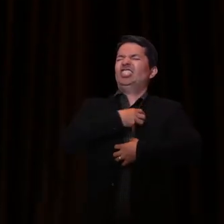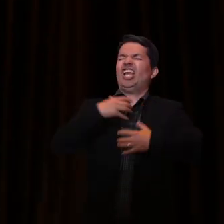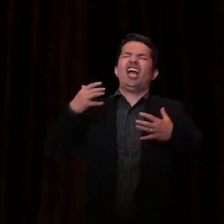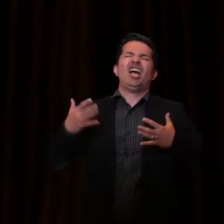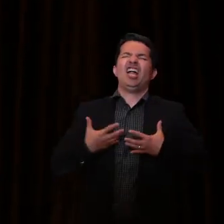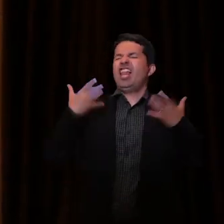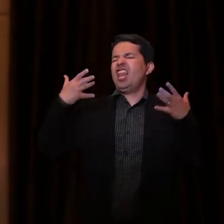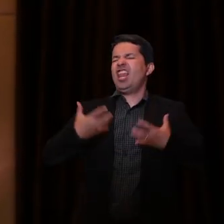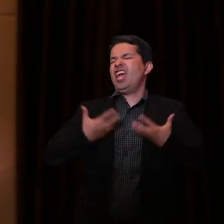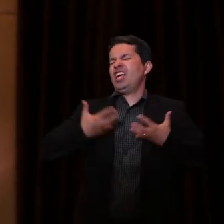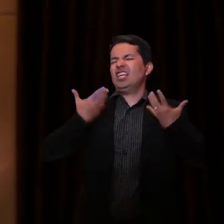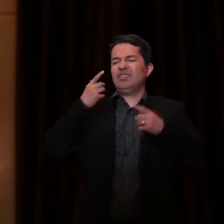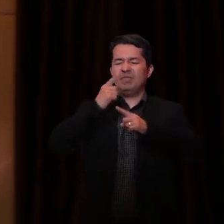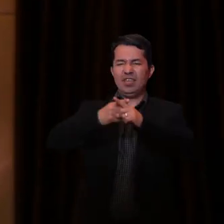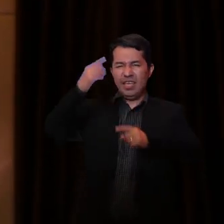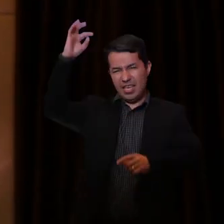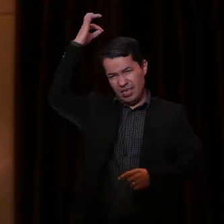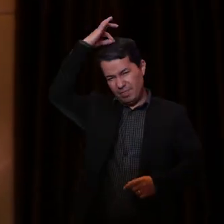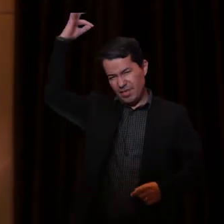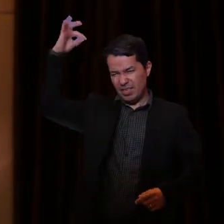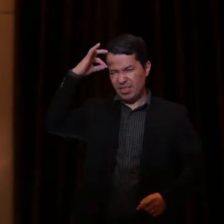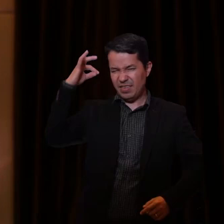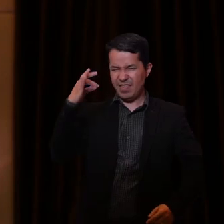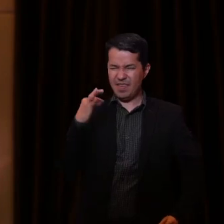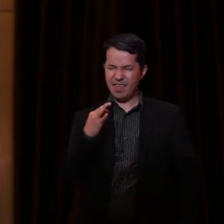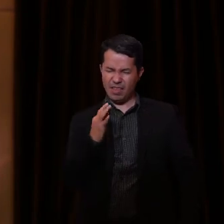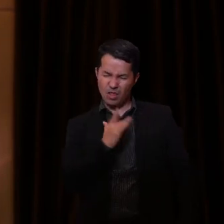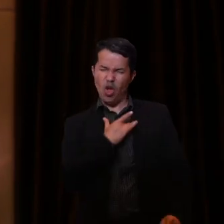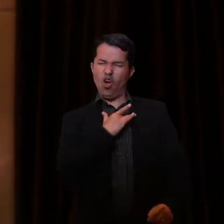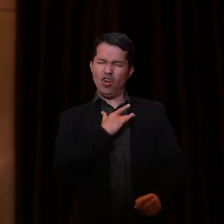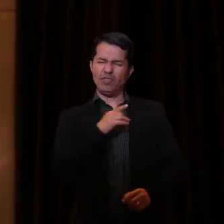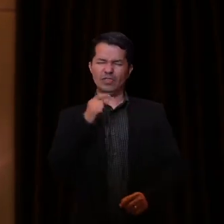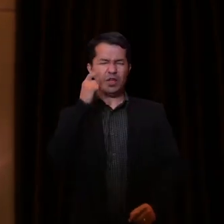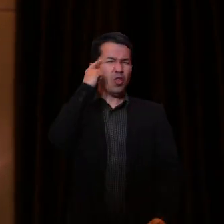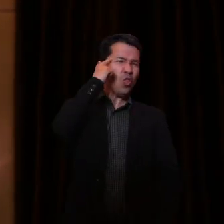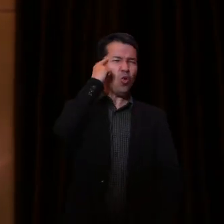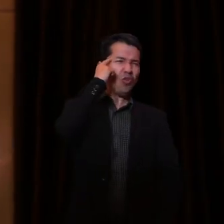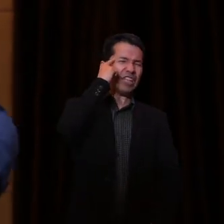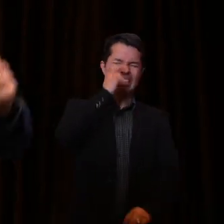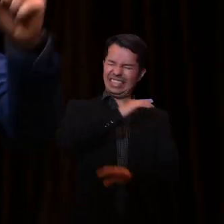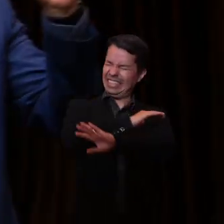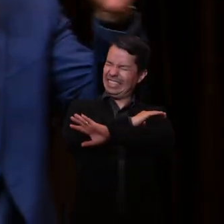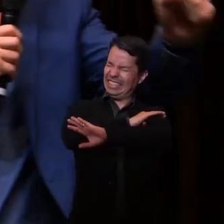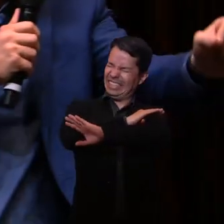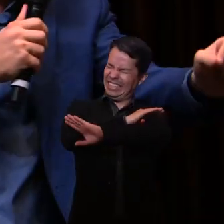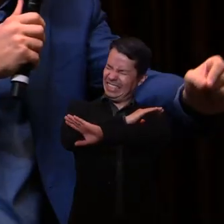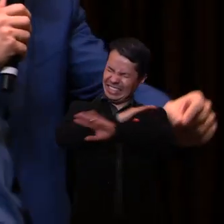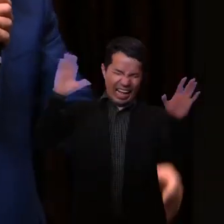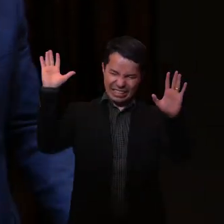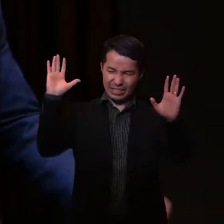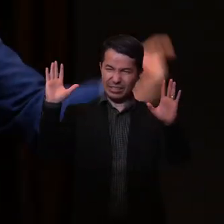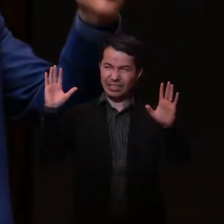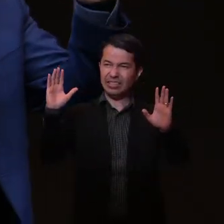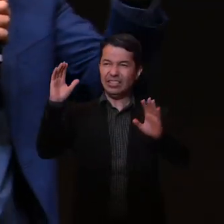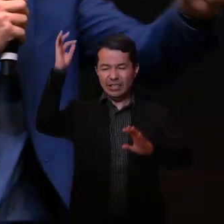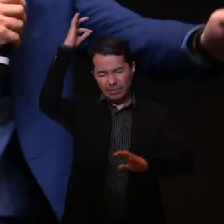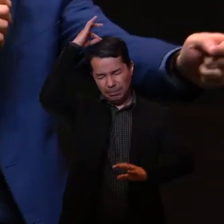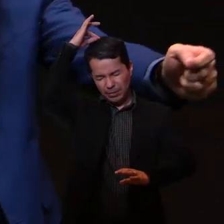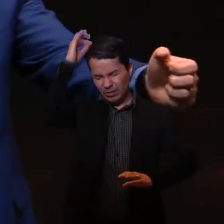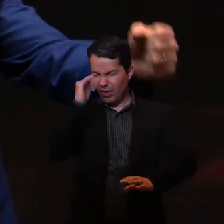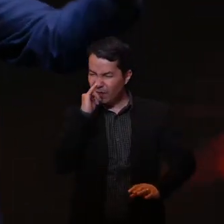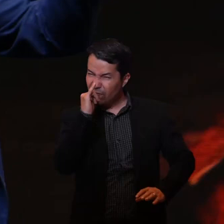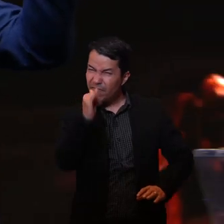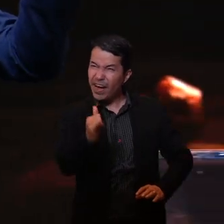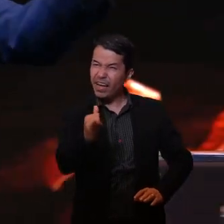e se manifesta, não há sombra de dúvida. Ele fala, ele